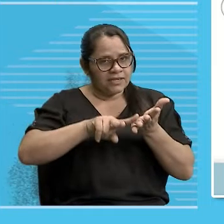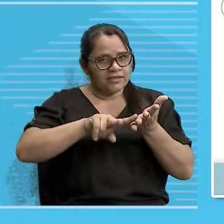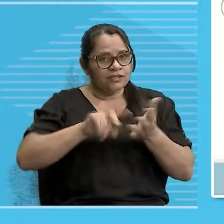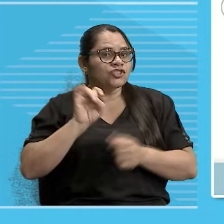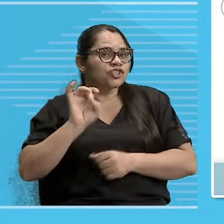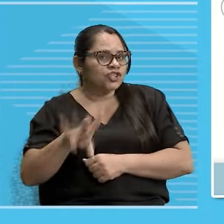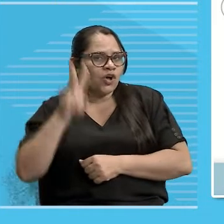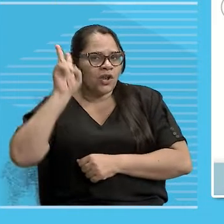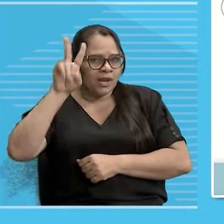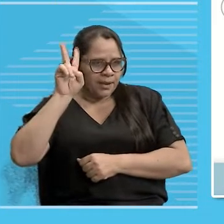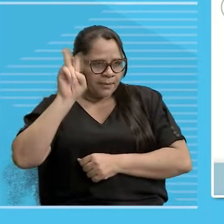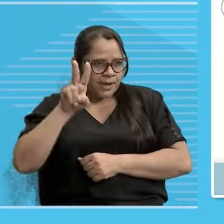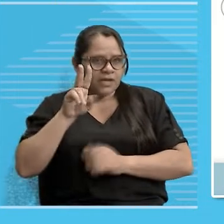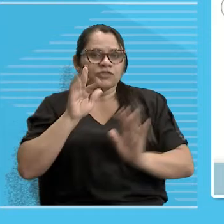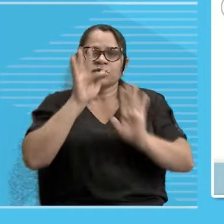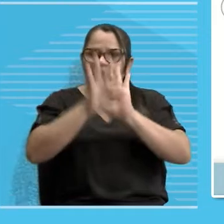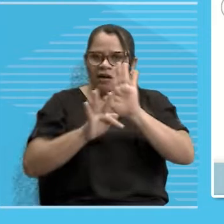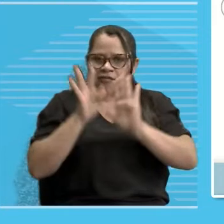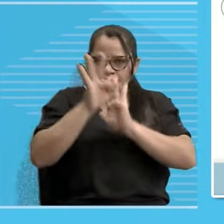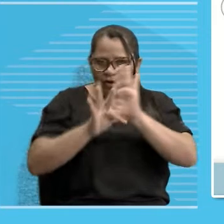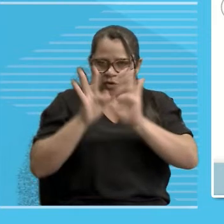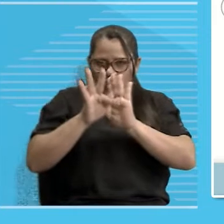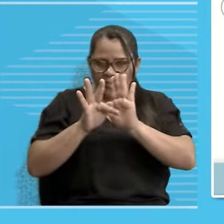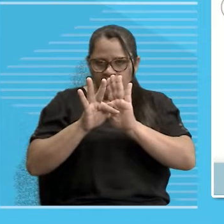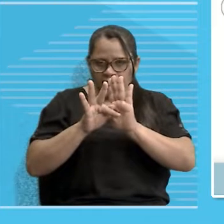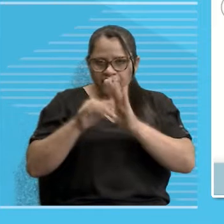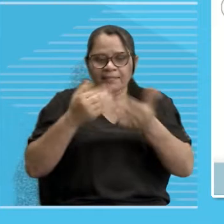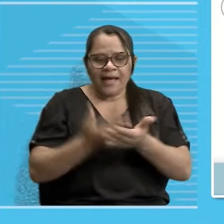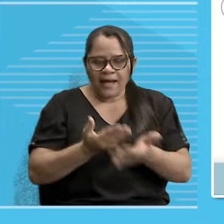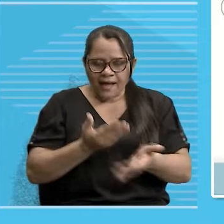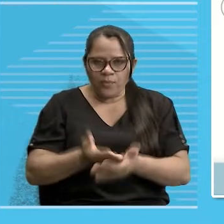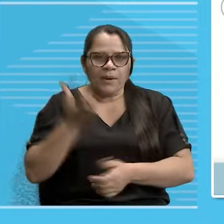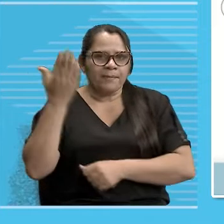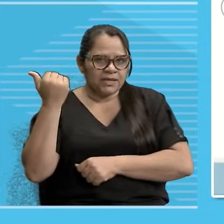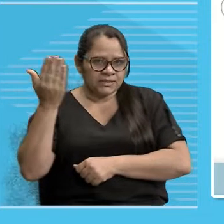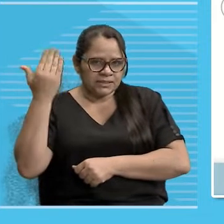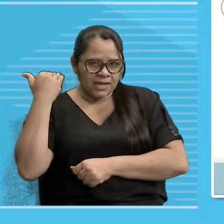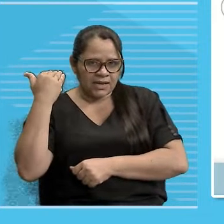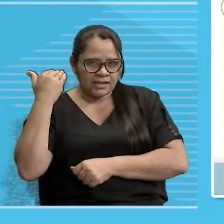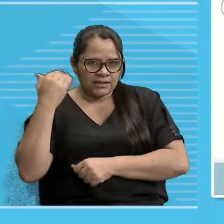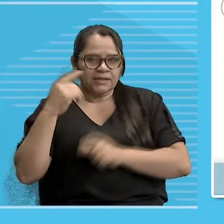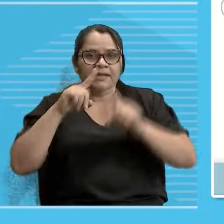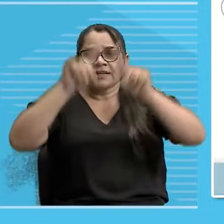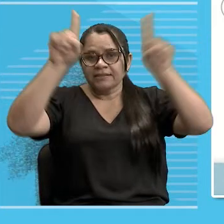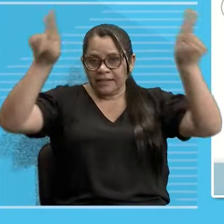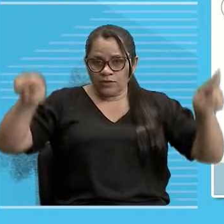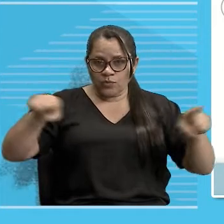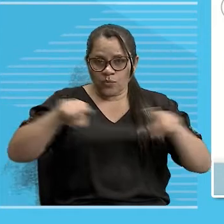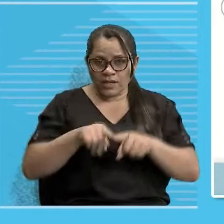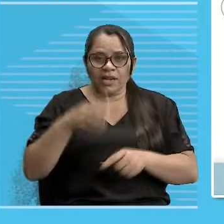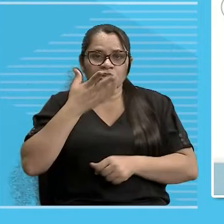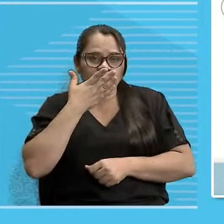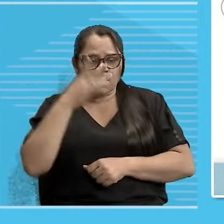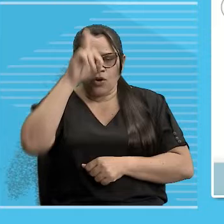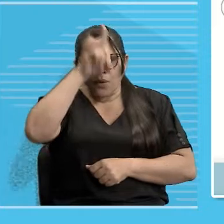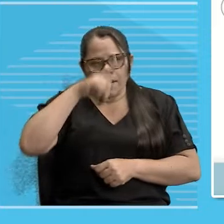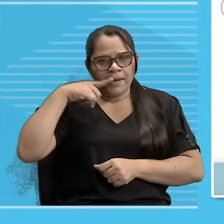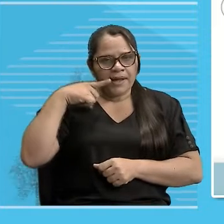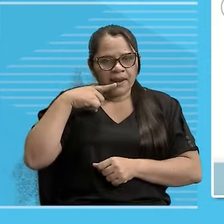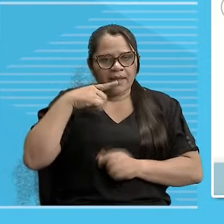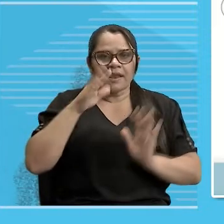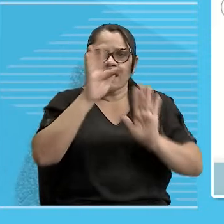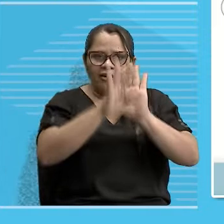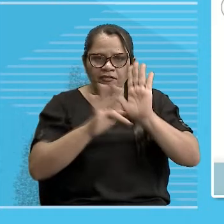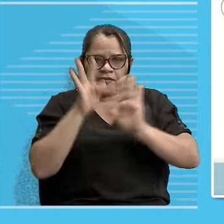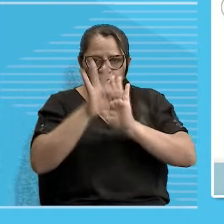Lembrando, essa expressão que a gente viu na aula anterior, que está aí no quadradinho amarelo, ela